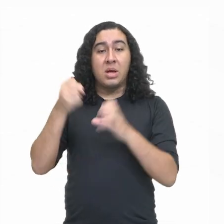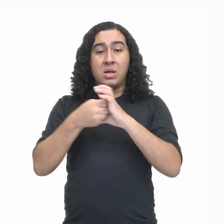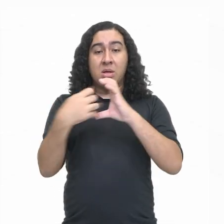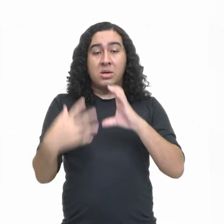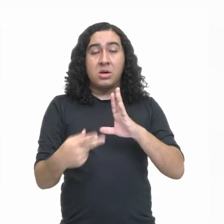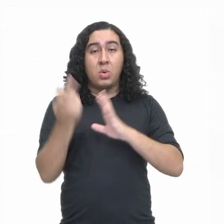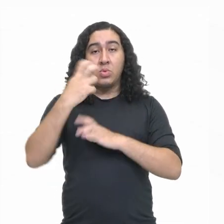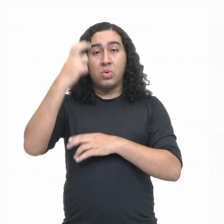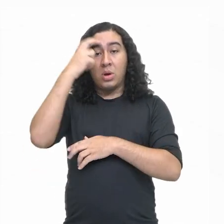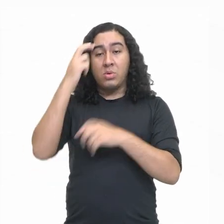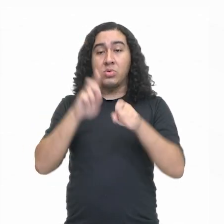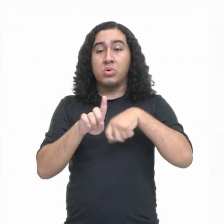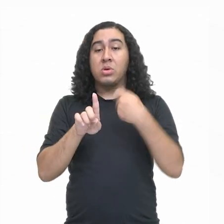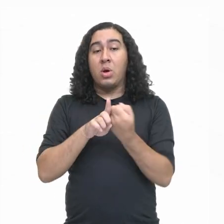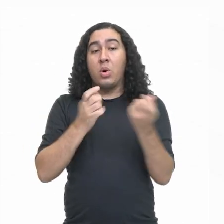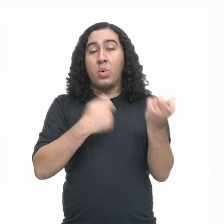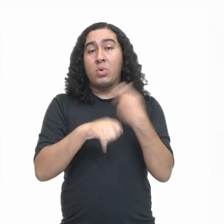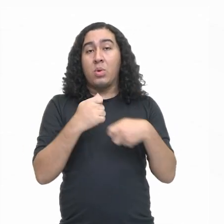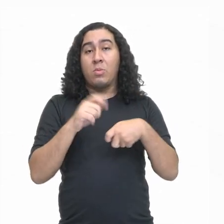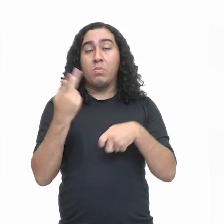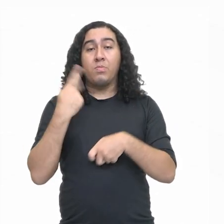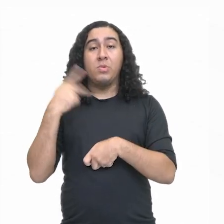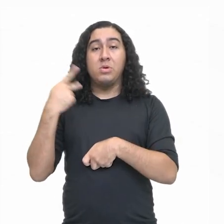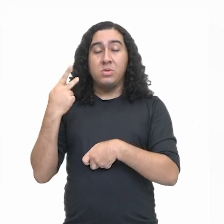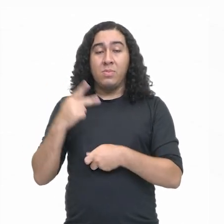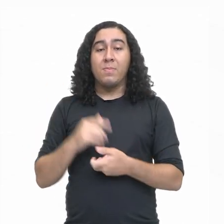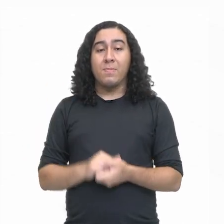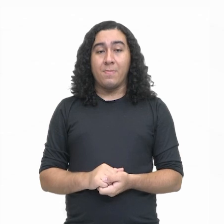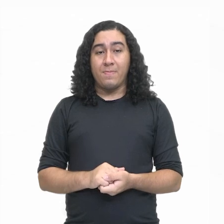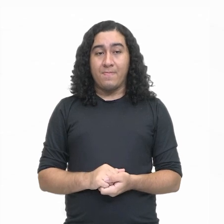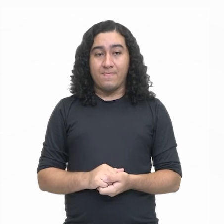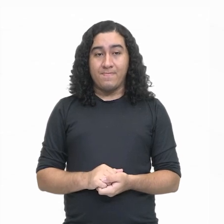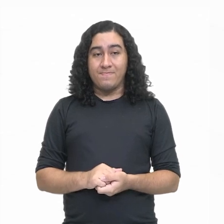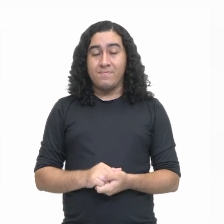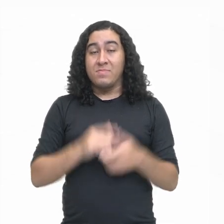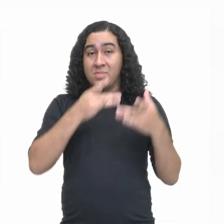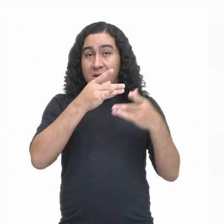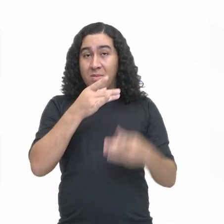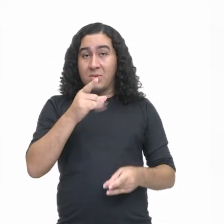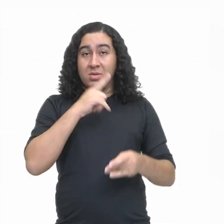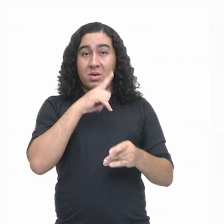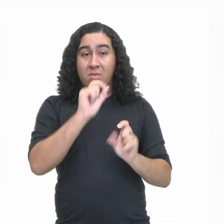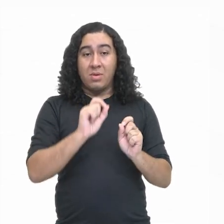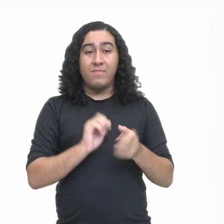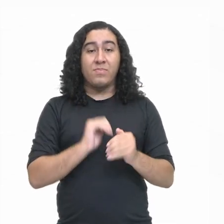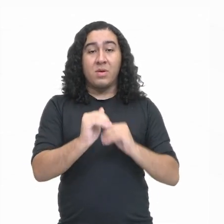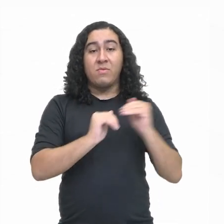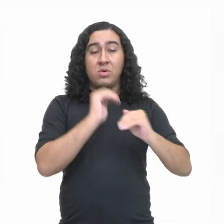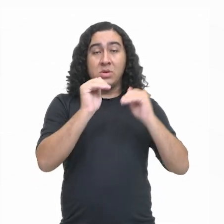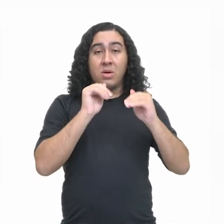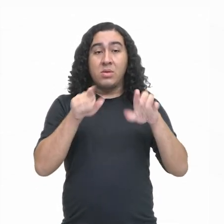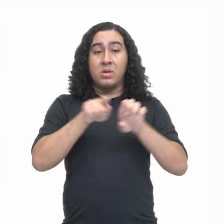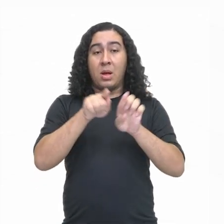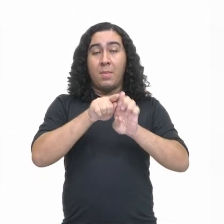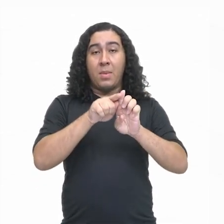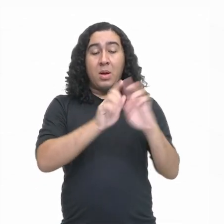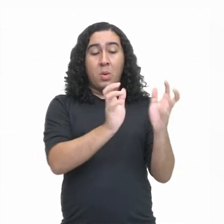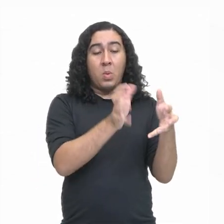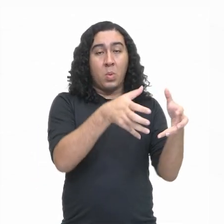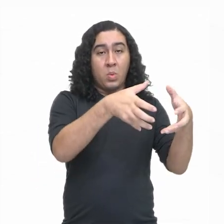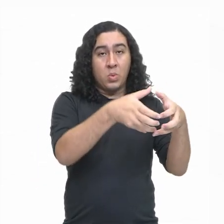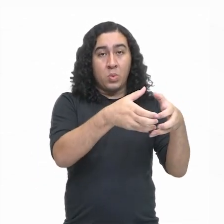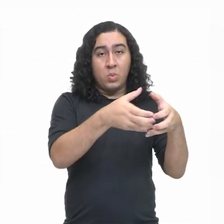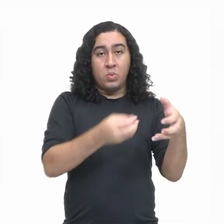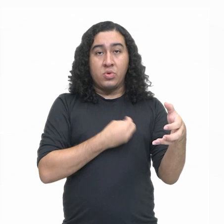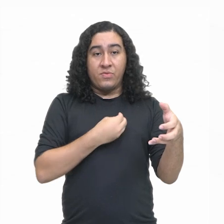aspectos culturais, sociais, econômicos e políticos. E no detalhamento, evolução, classificação